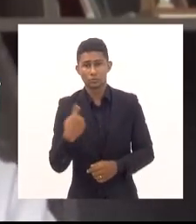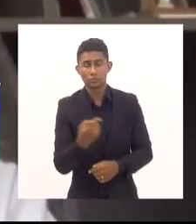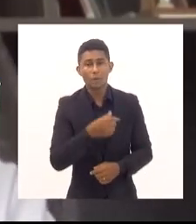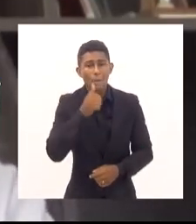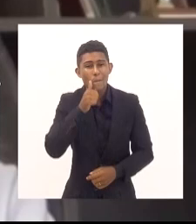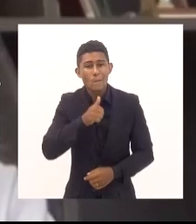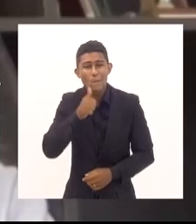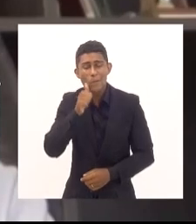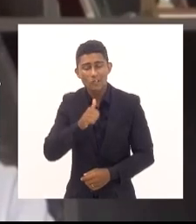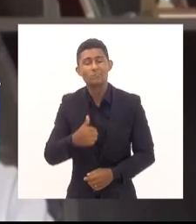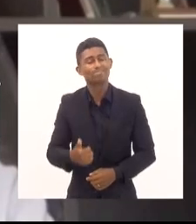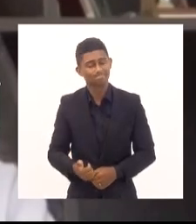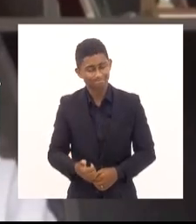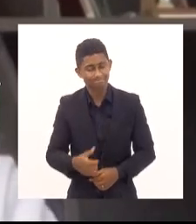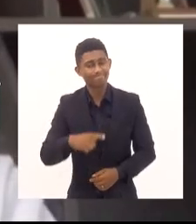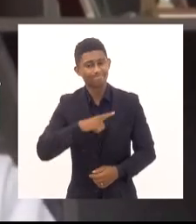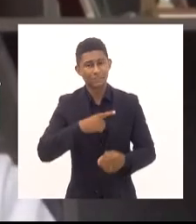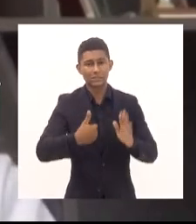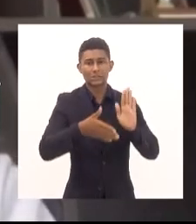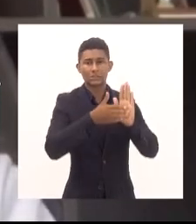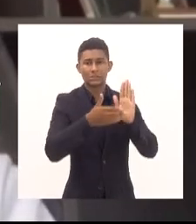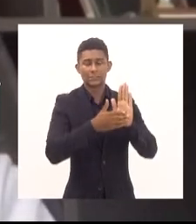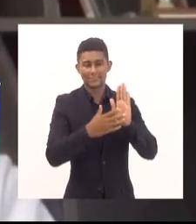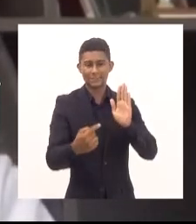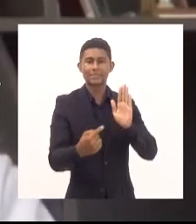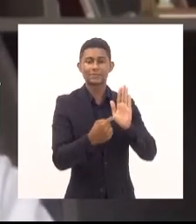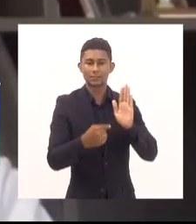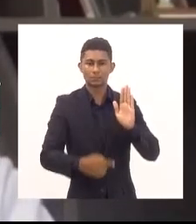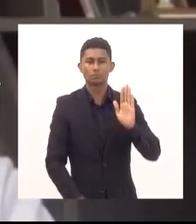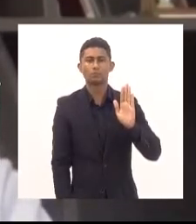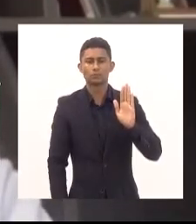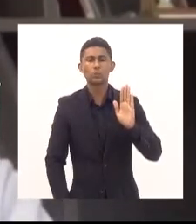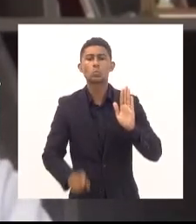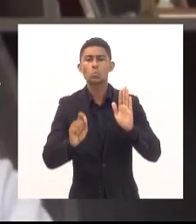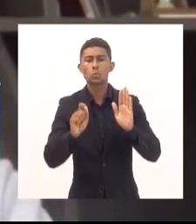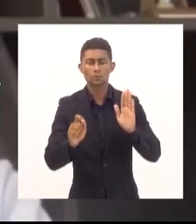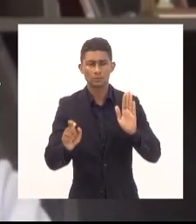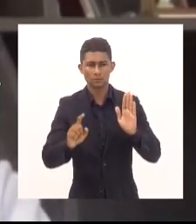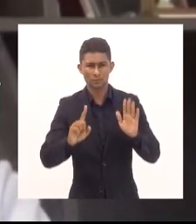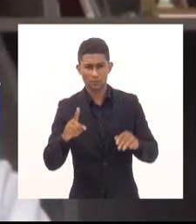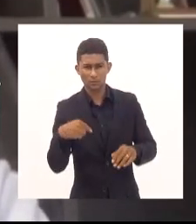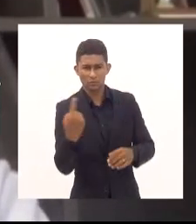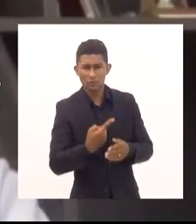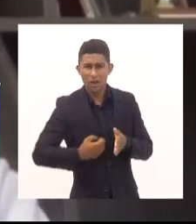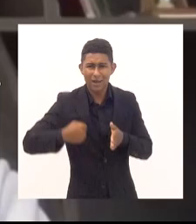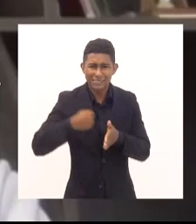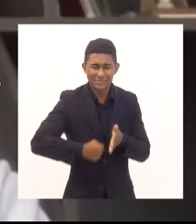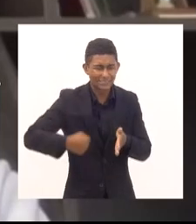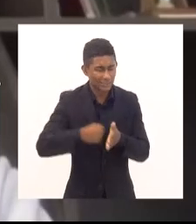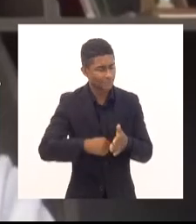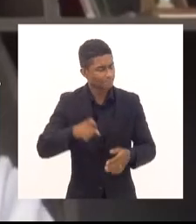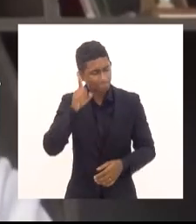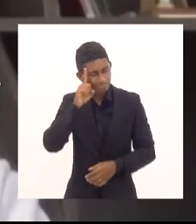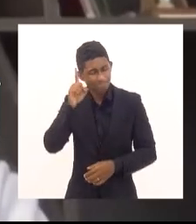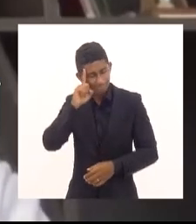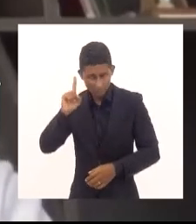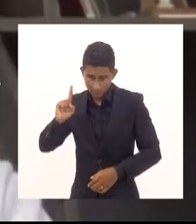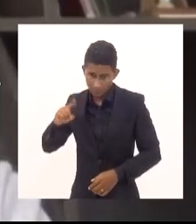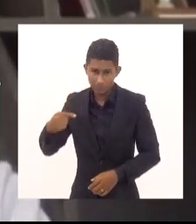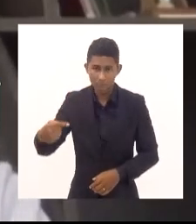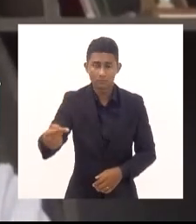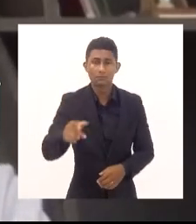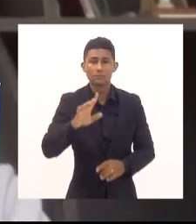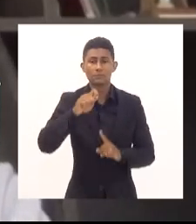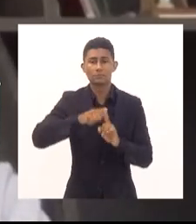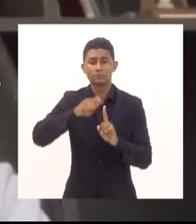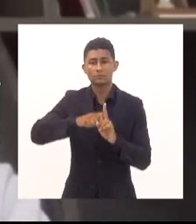trazemos novamente a pauta, né, uma luta que é nossa de todos os dias, mas que o mês de